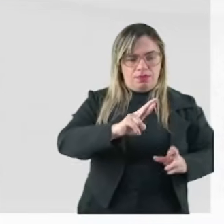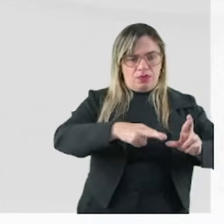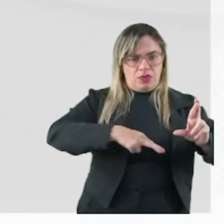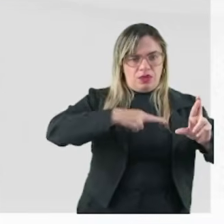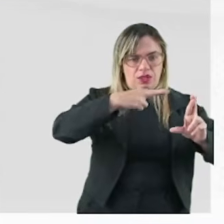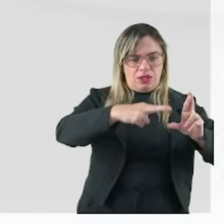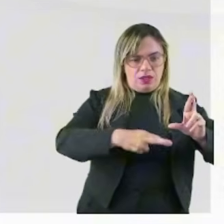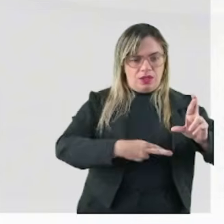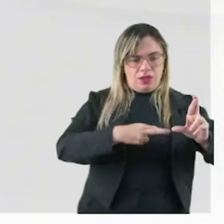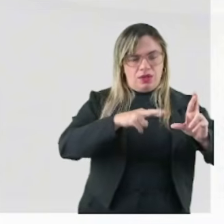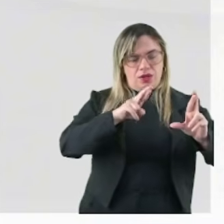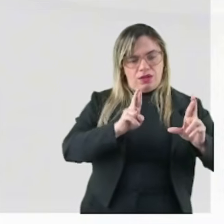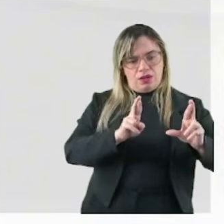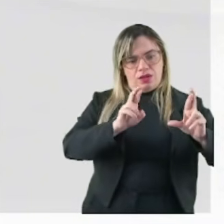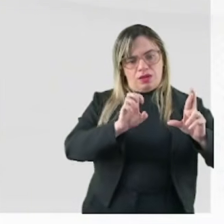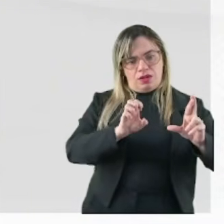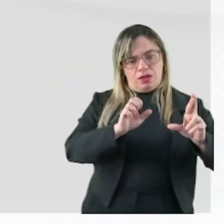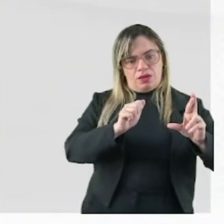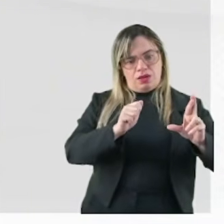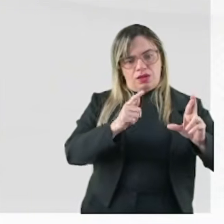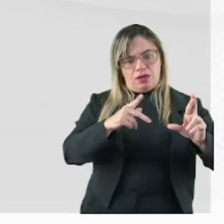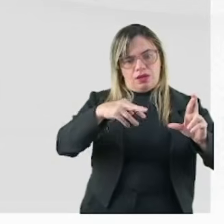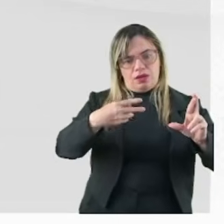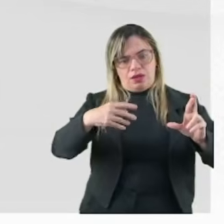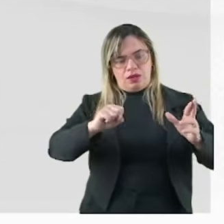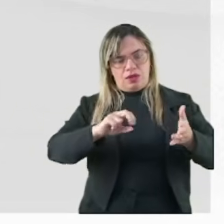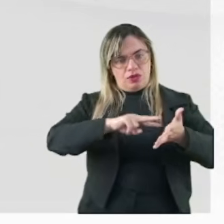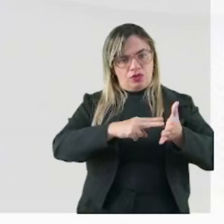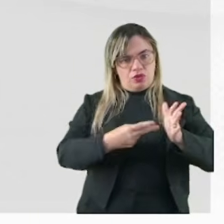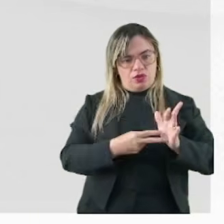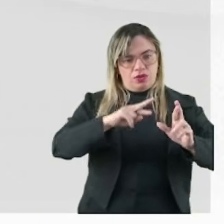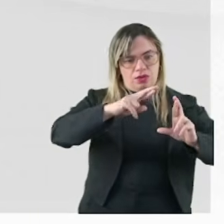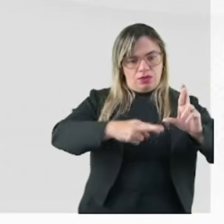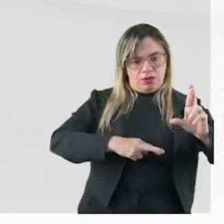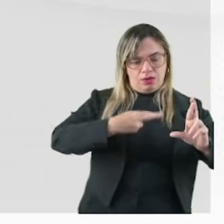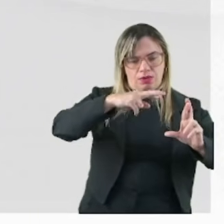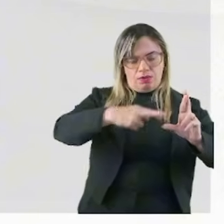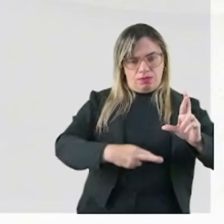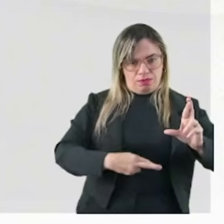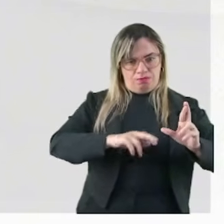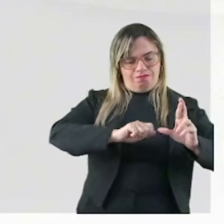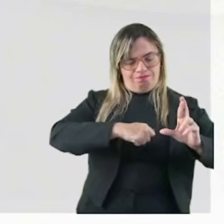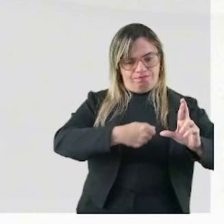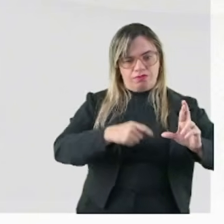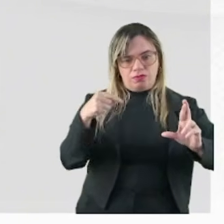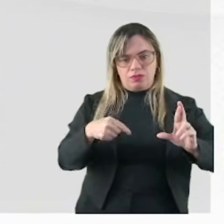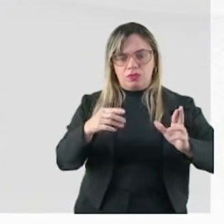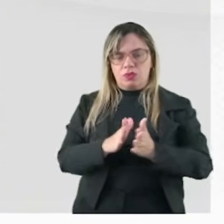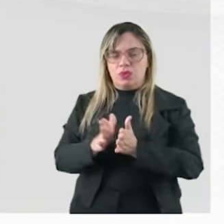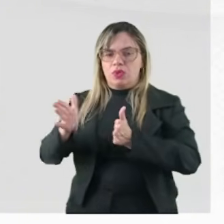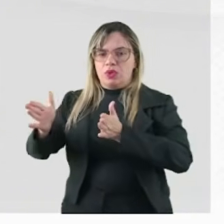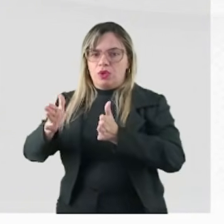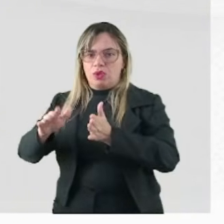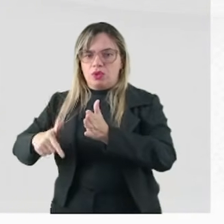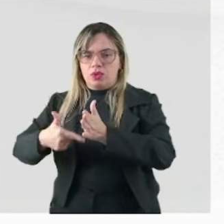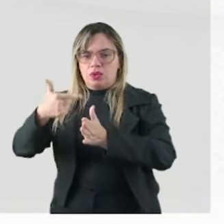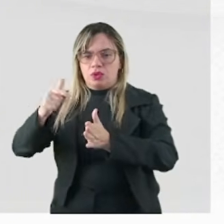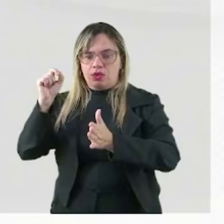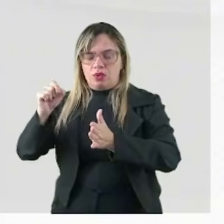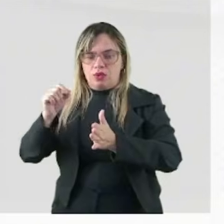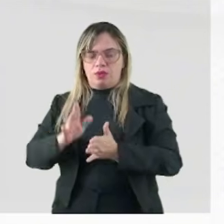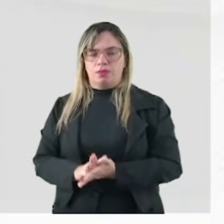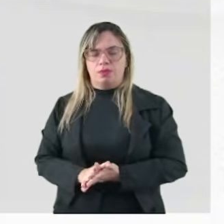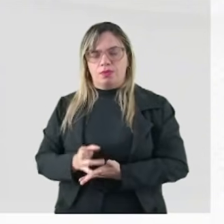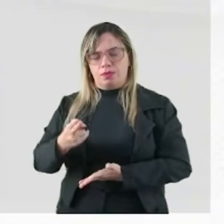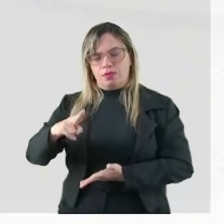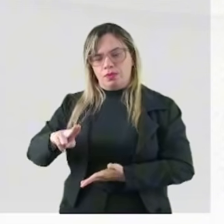tá? São os nossos reagentes. O que eu tenho aqui no segundo membro é o que nós chamamos de